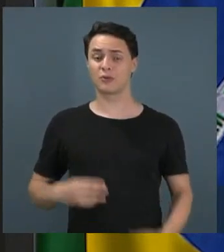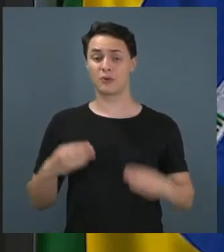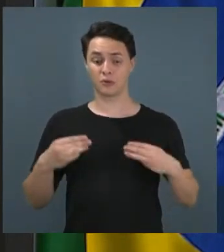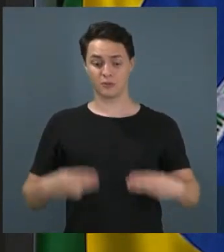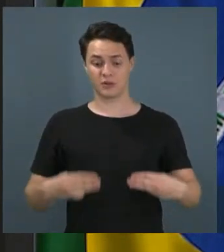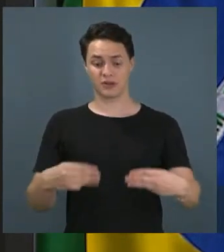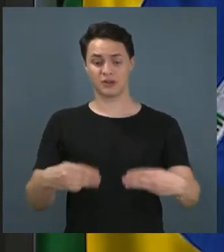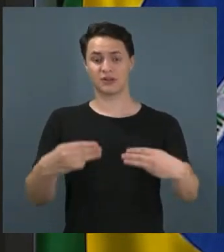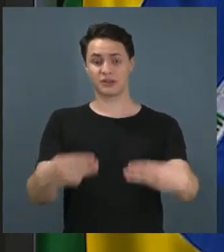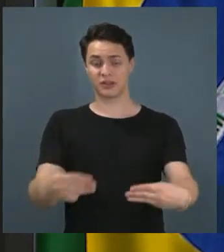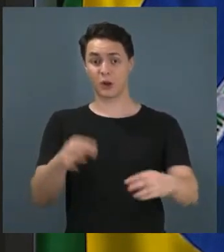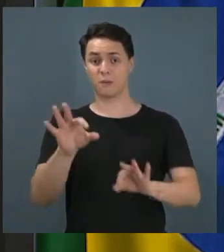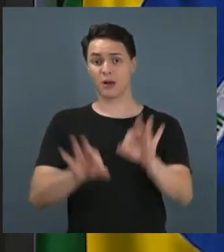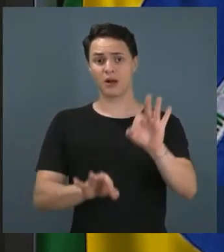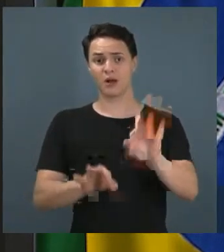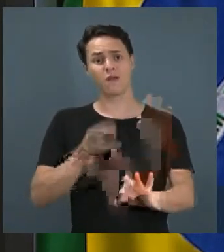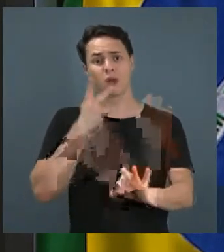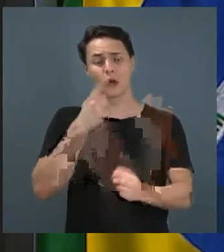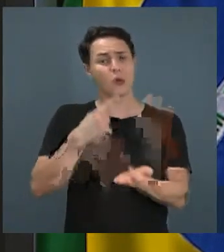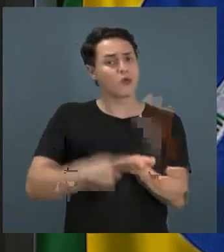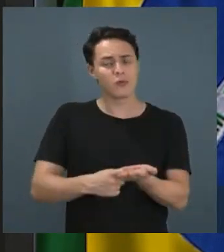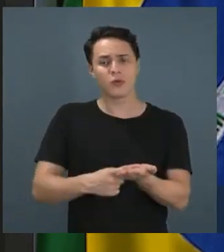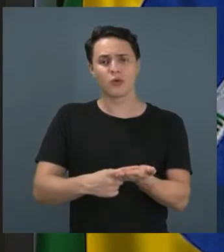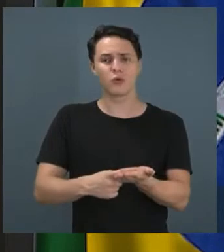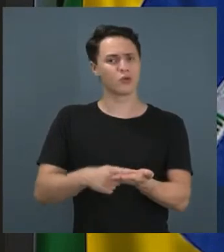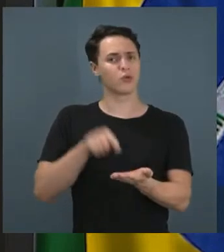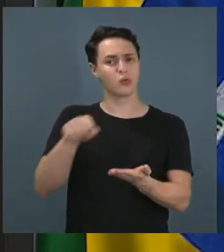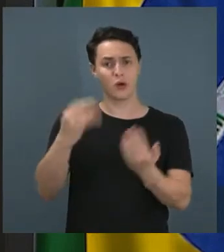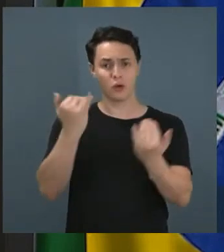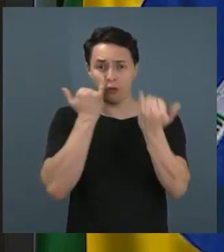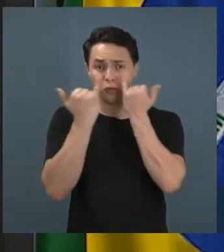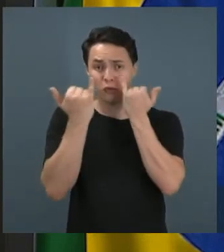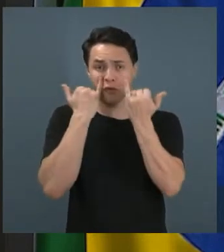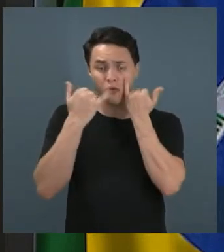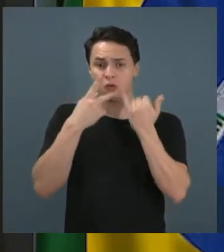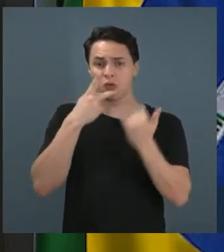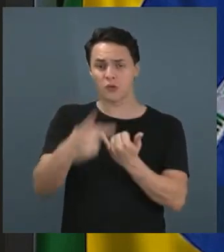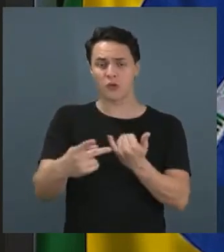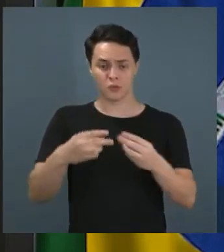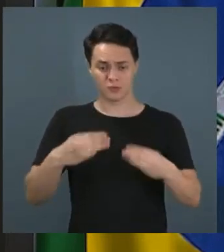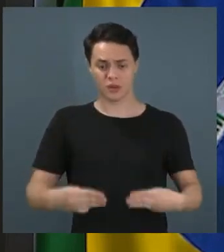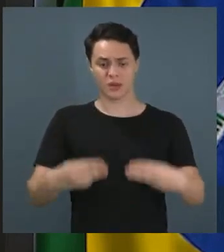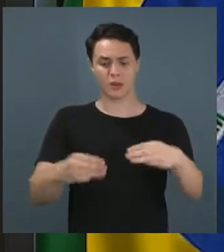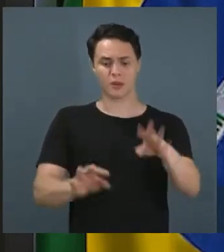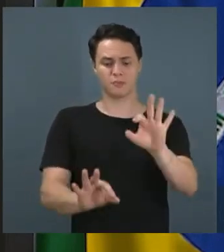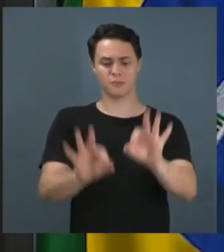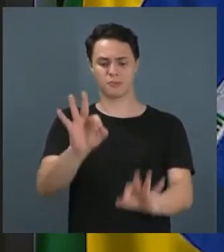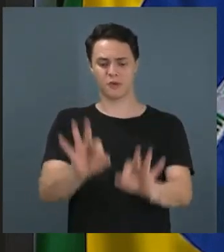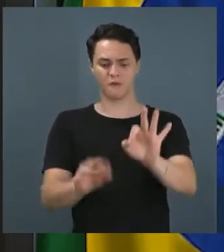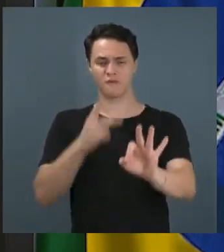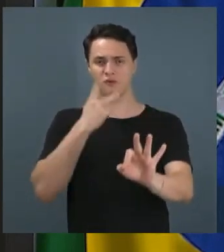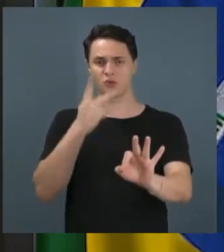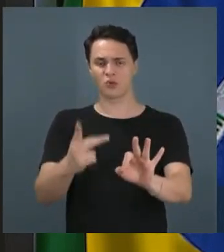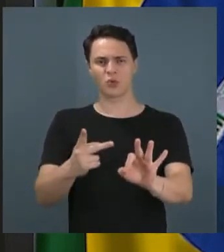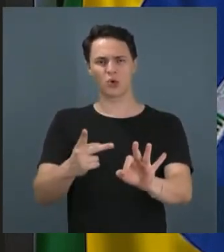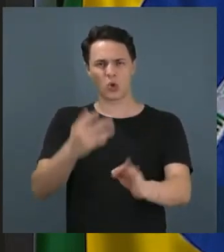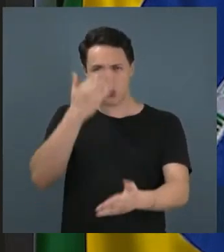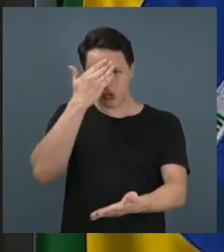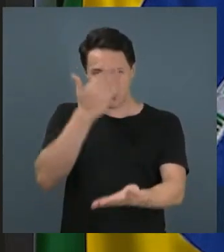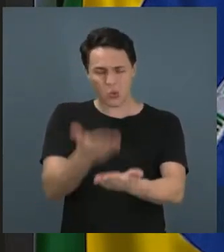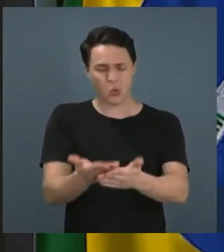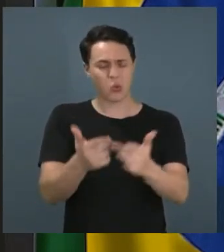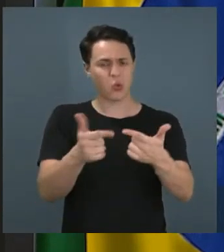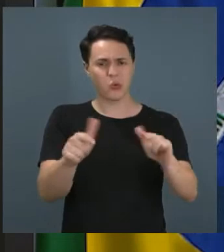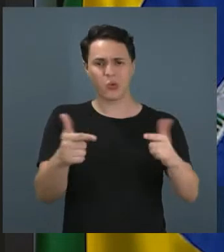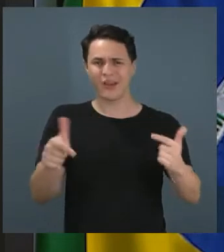ministério está confirmando com dados aqui, Ministério do Planejamento, dizendo que não é confiável que vai